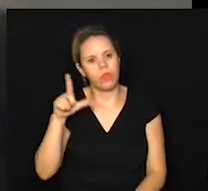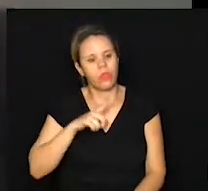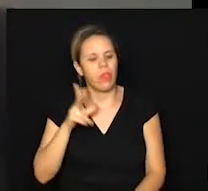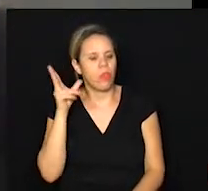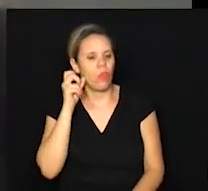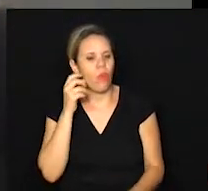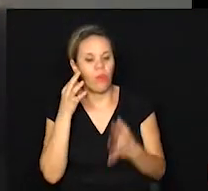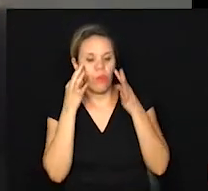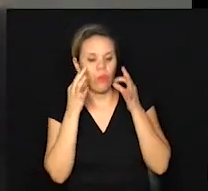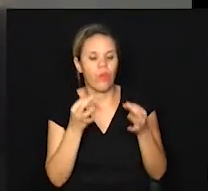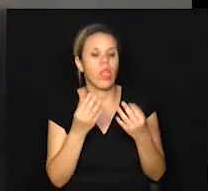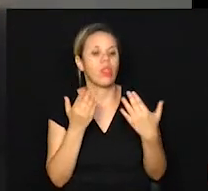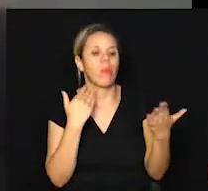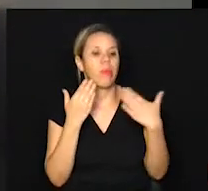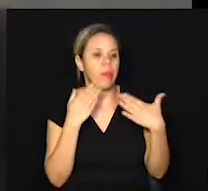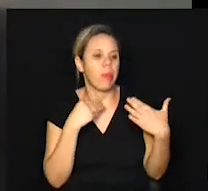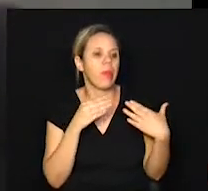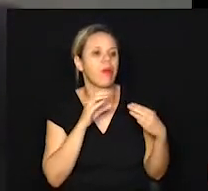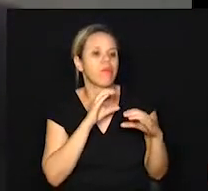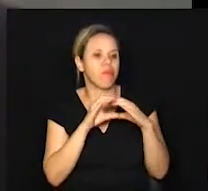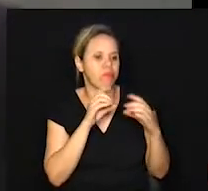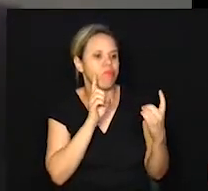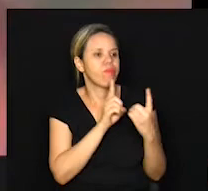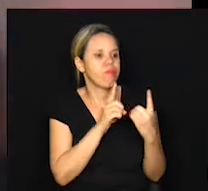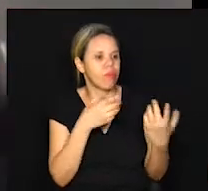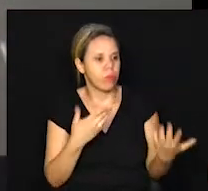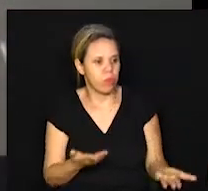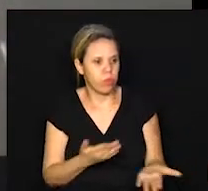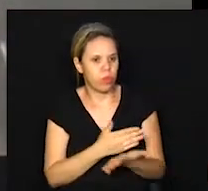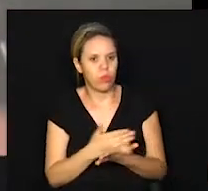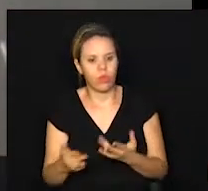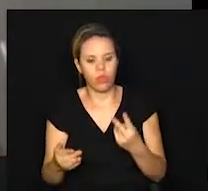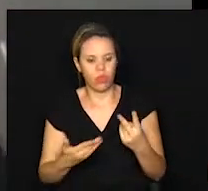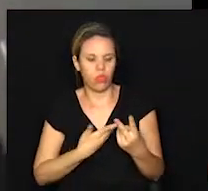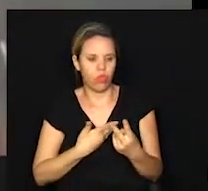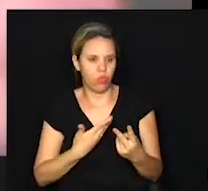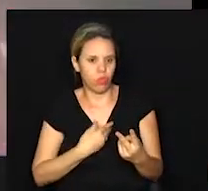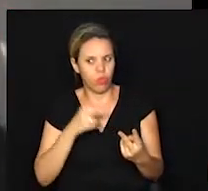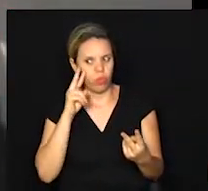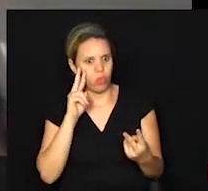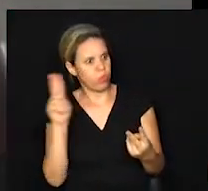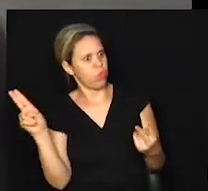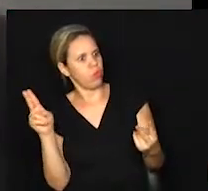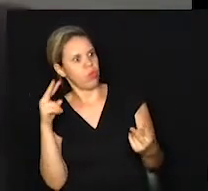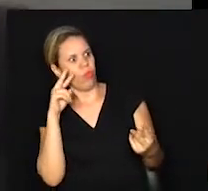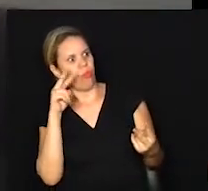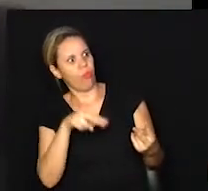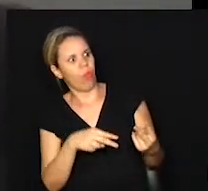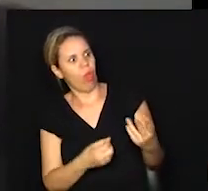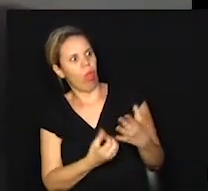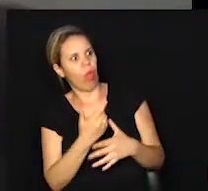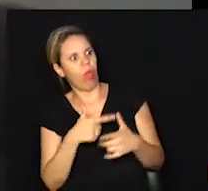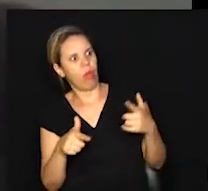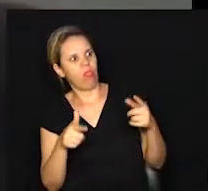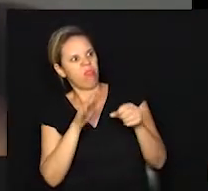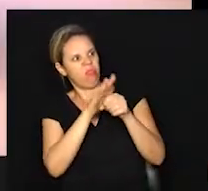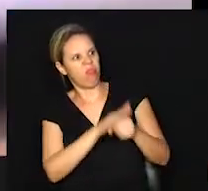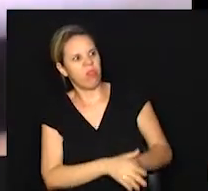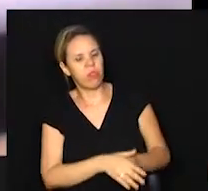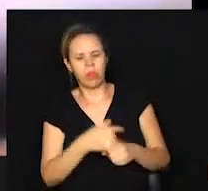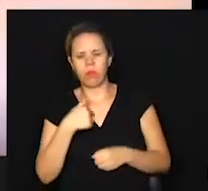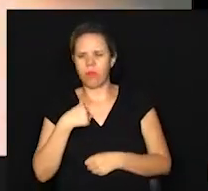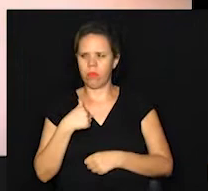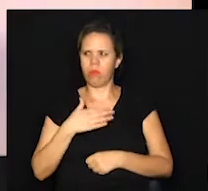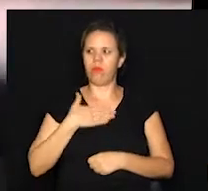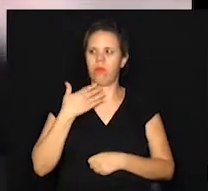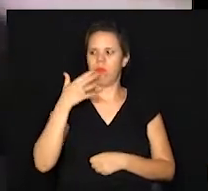das testemunhas que nós arrolamos inicialmente, que eram 2 colegas que testemunharam a cena. Pois bem, com a minha surpresa,